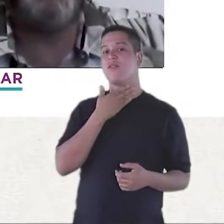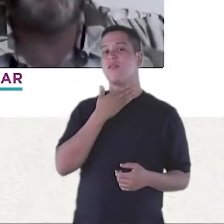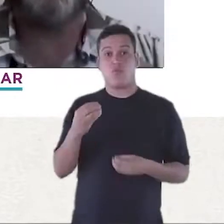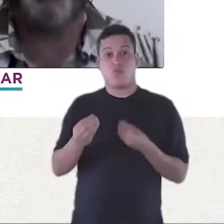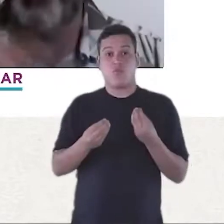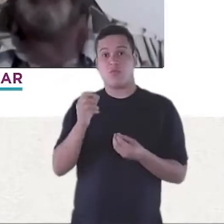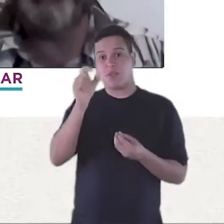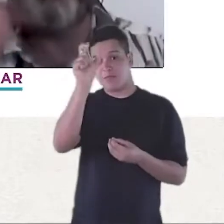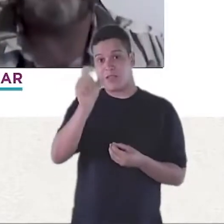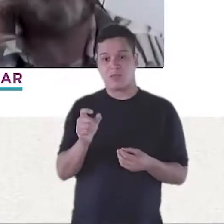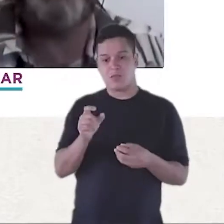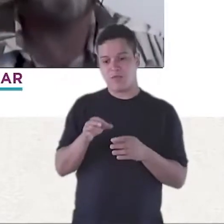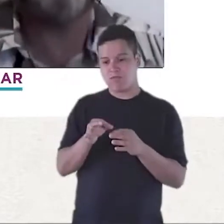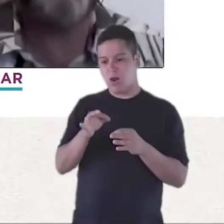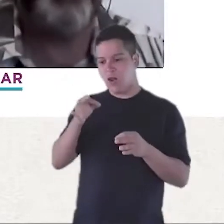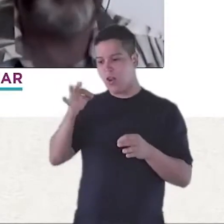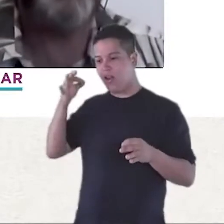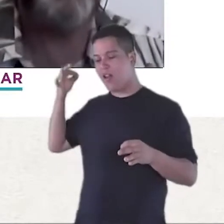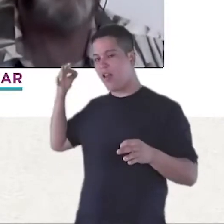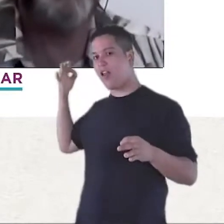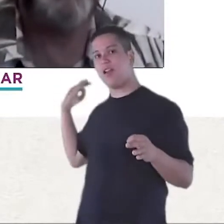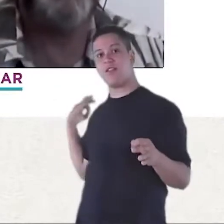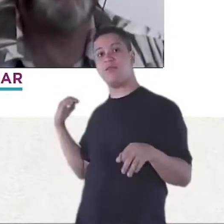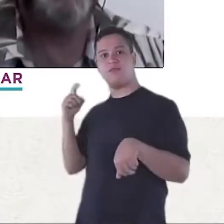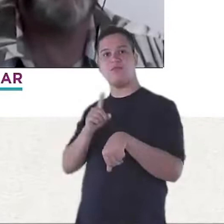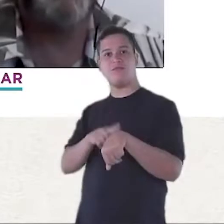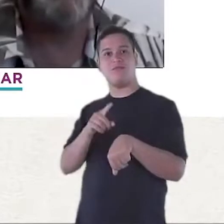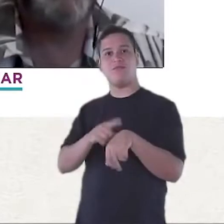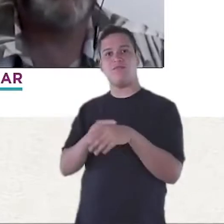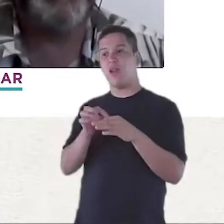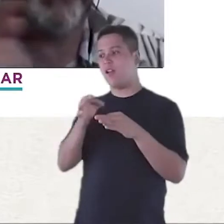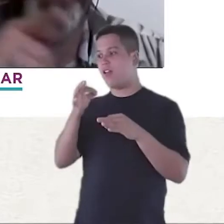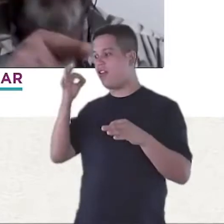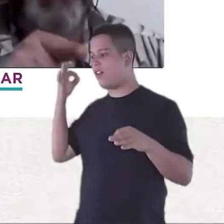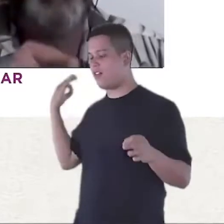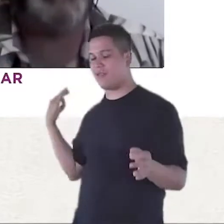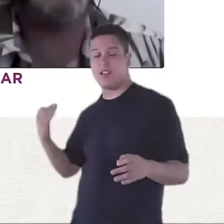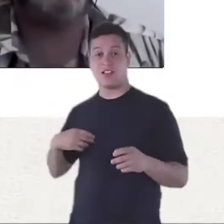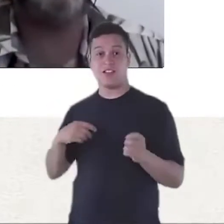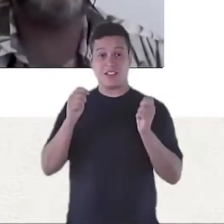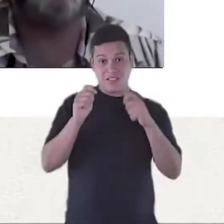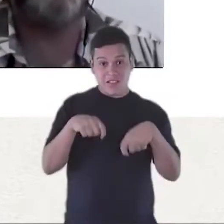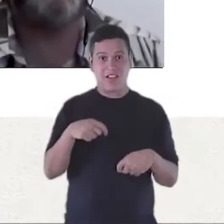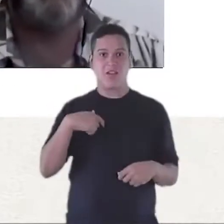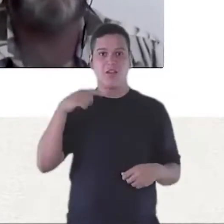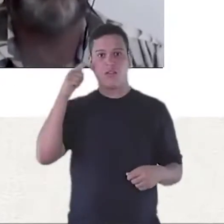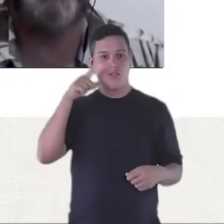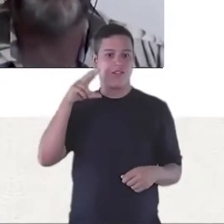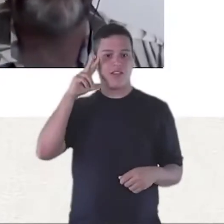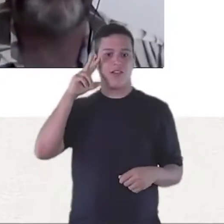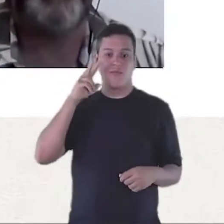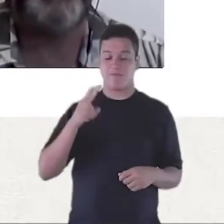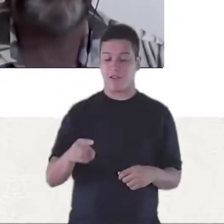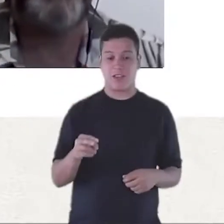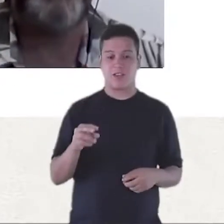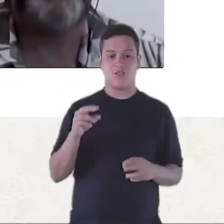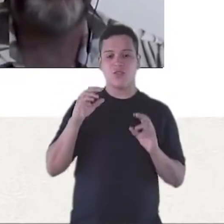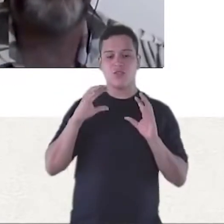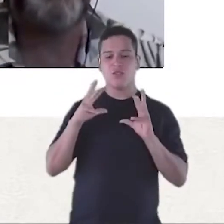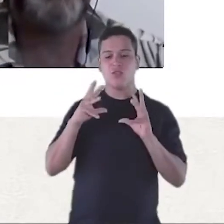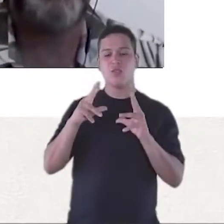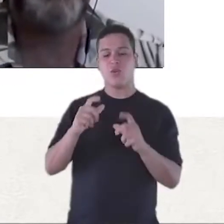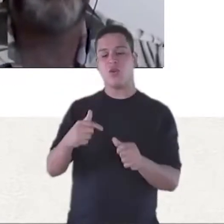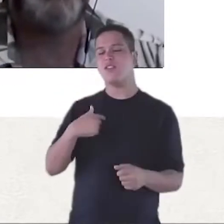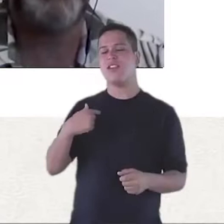Eu posso encontrar todas as minhas versões na Cinemateca do Sempre o Papo. Eu estava olhando